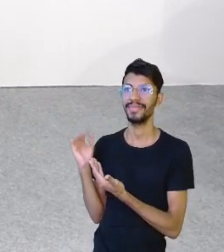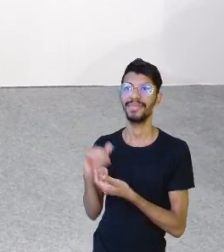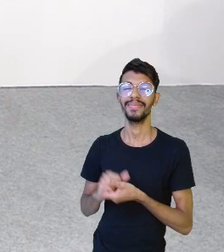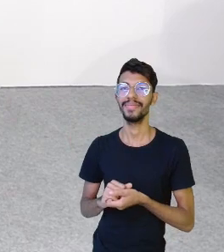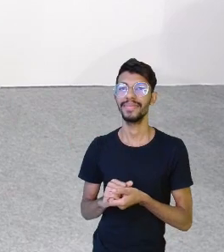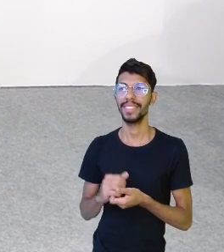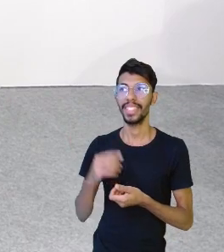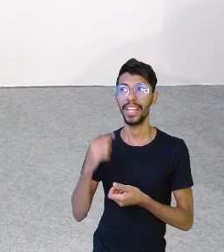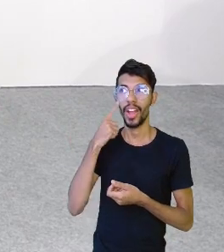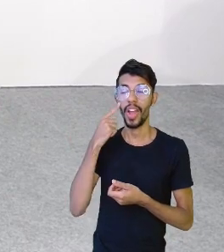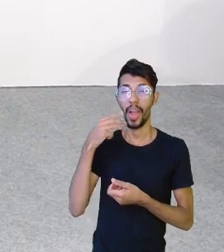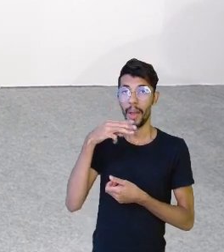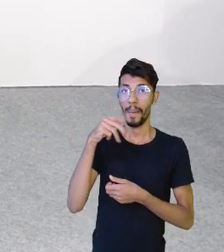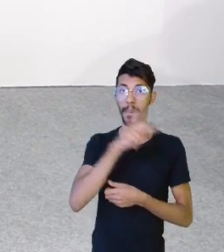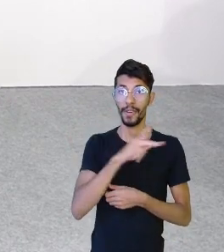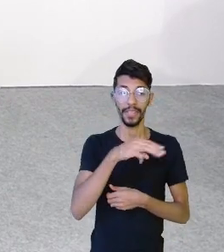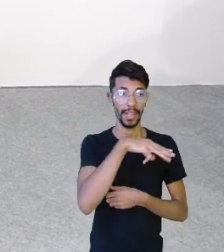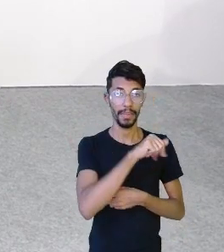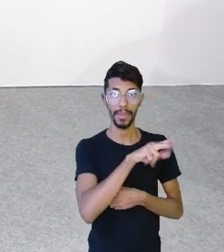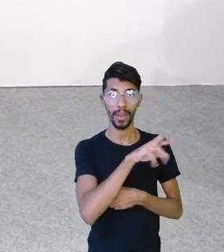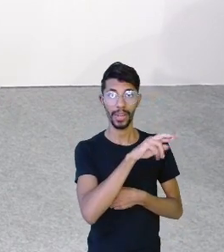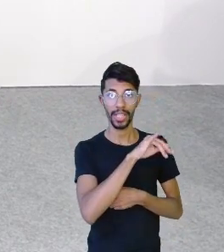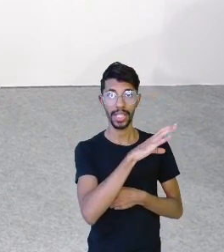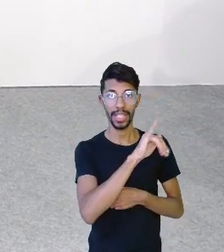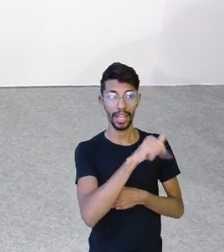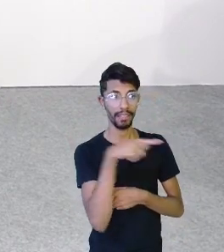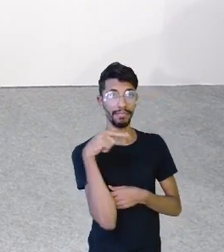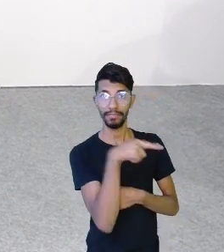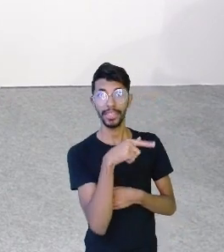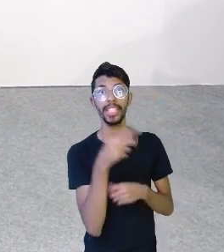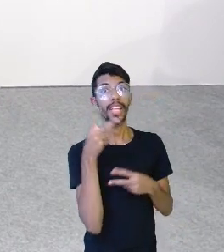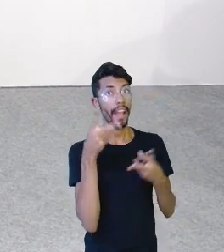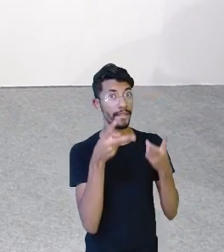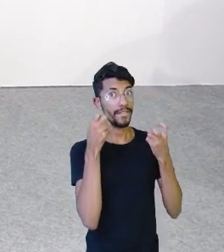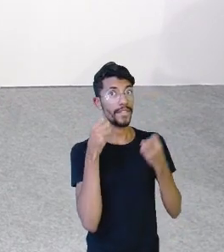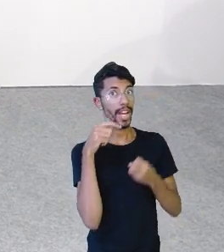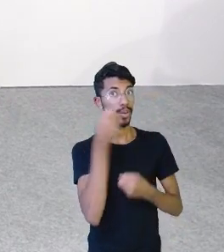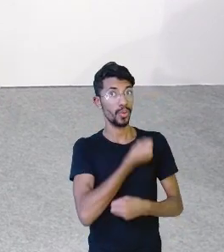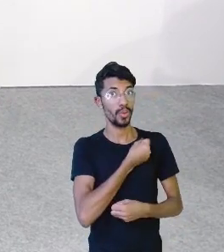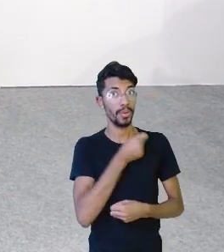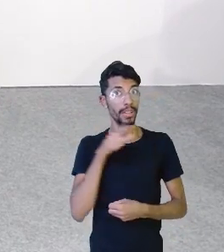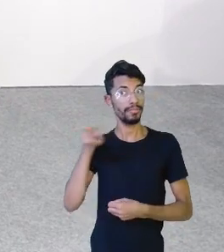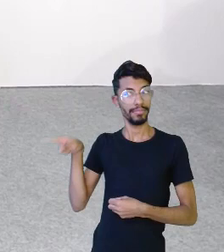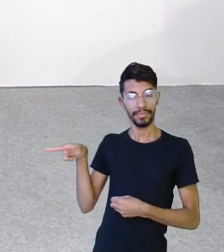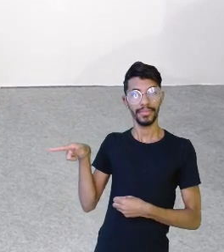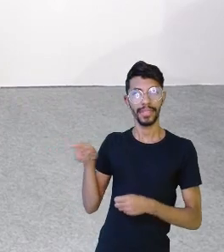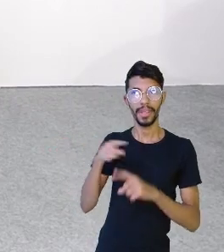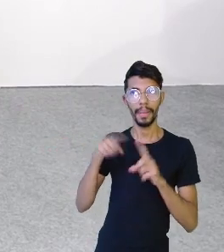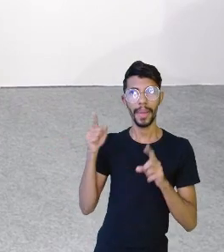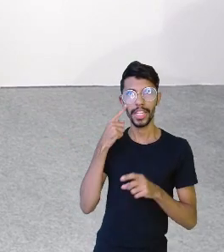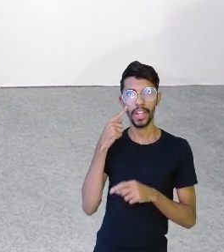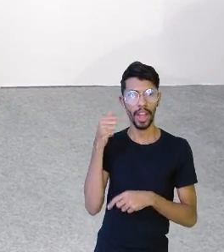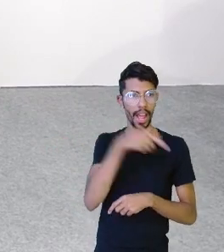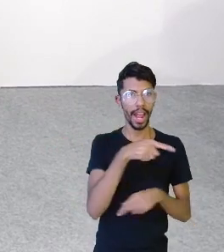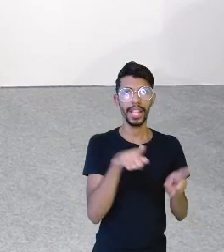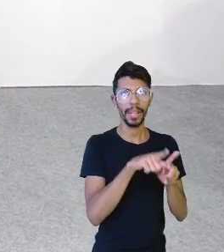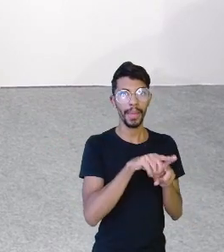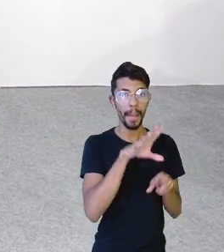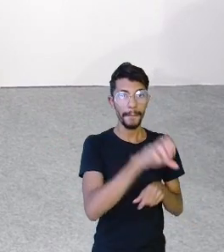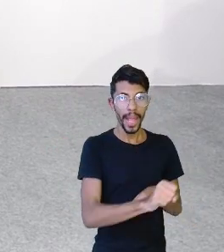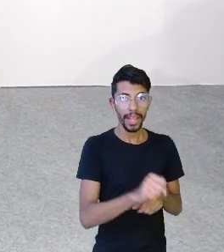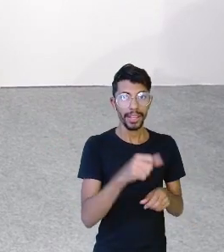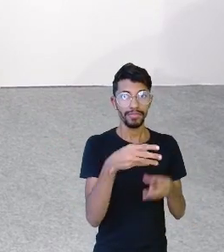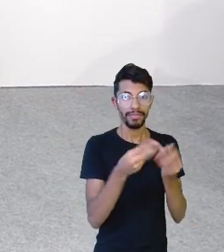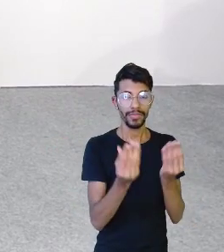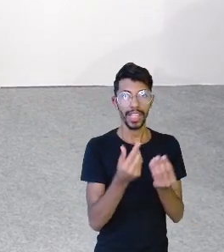Mauriceia está vendo este número. Aí agora, pode virar a Sandra. Mauriceia vai pegar uma carta e também, sem